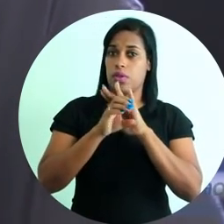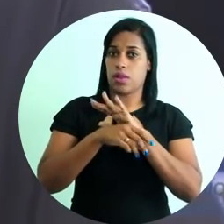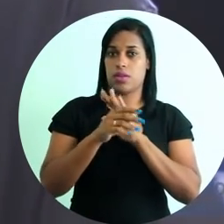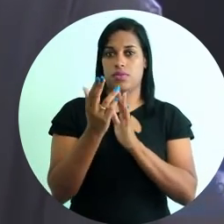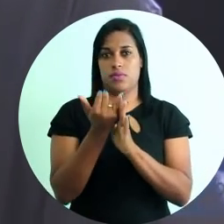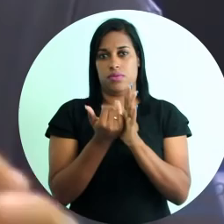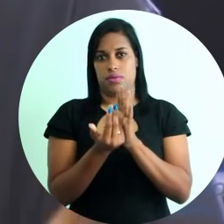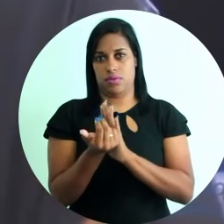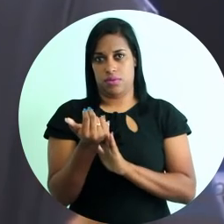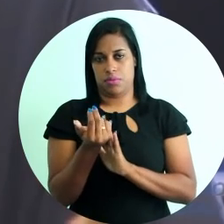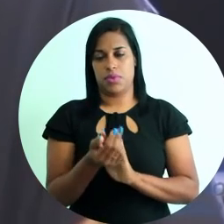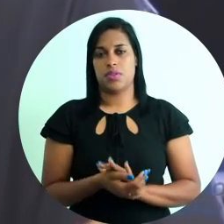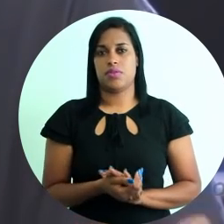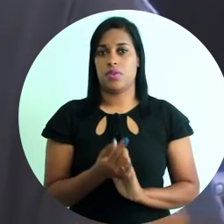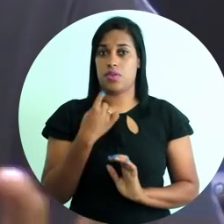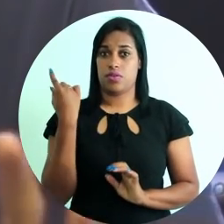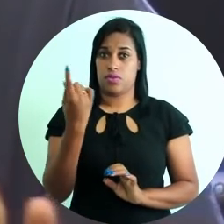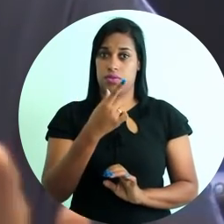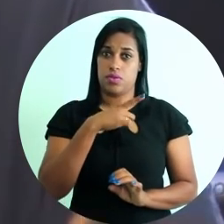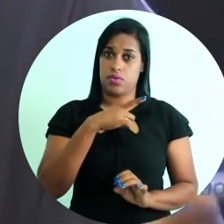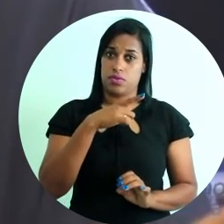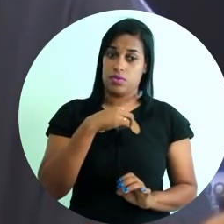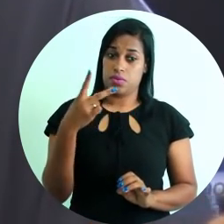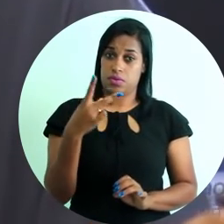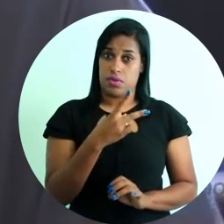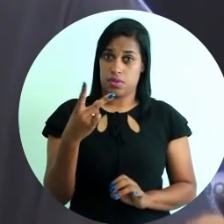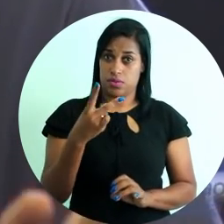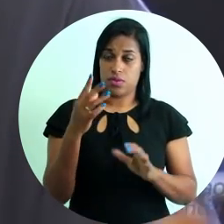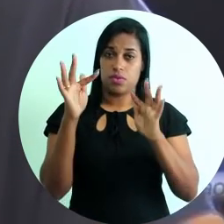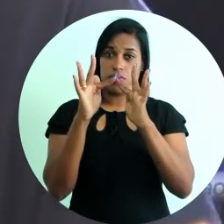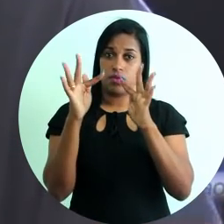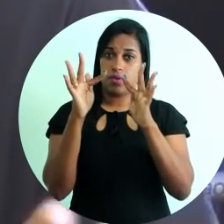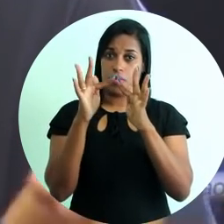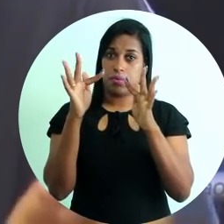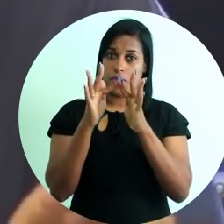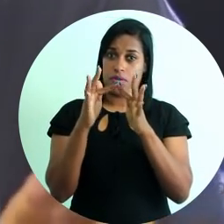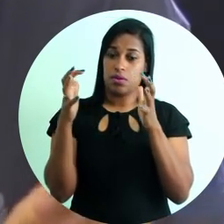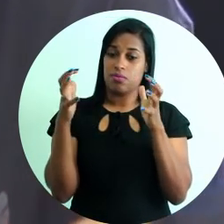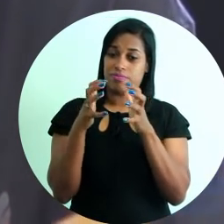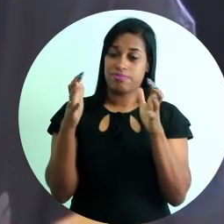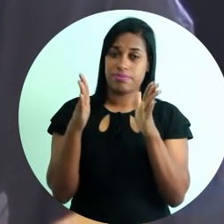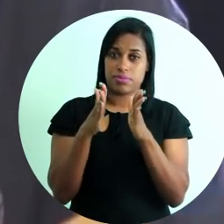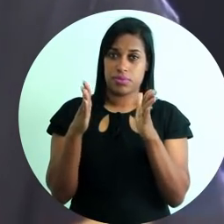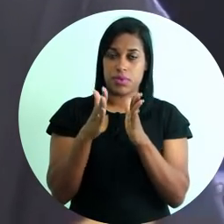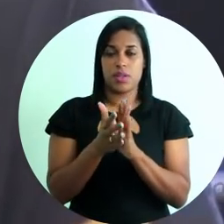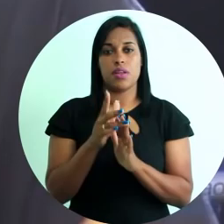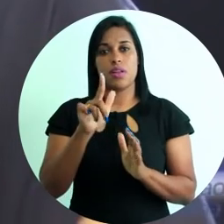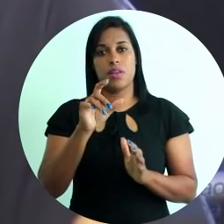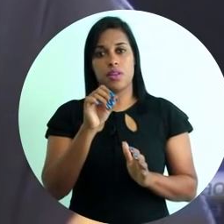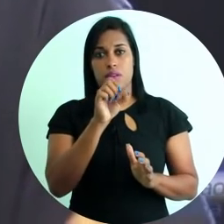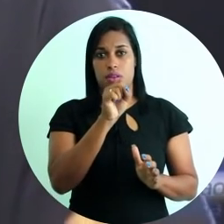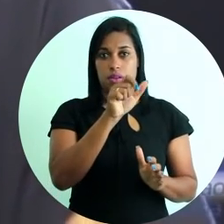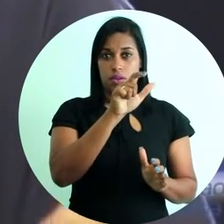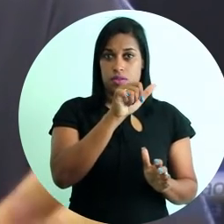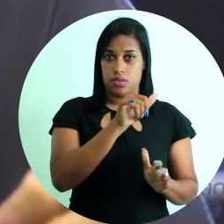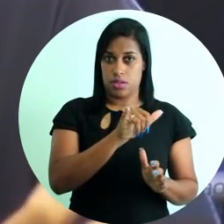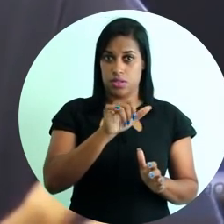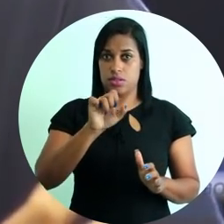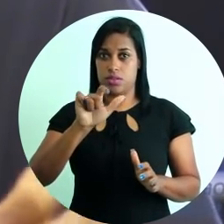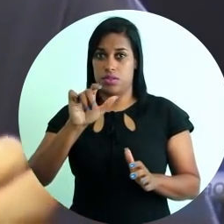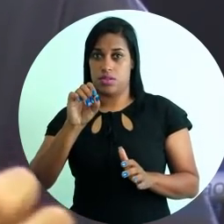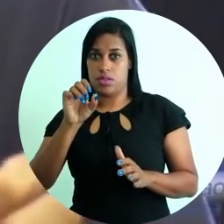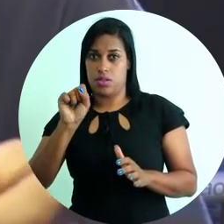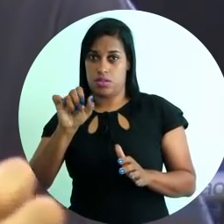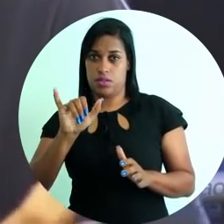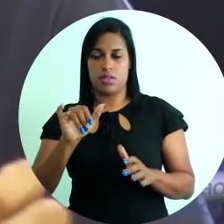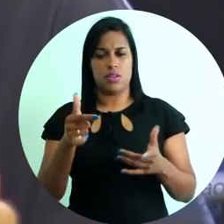dessa imagem. Então, nós temos basicamente esses dois formatos de compressão, lossless e lossy. Você